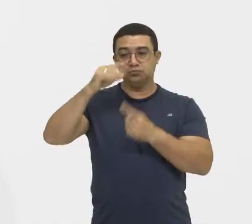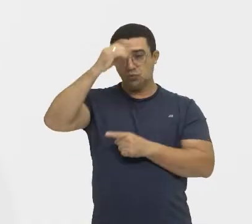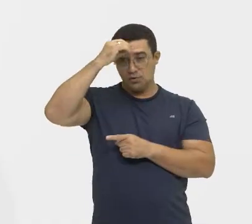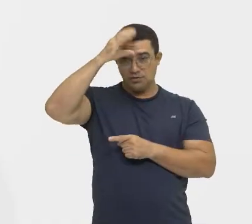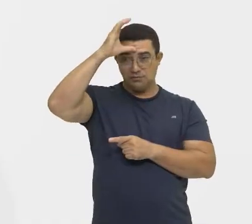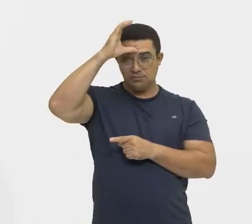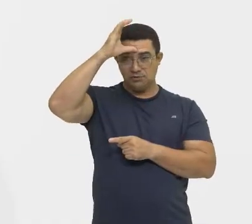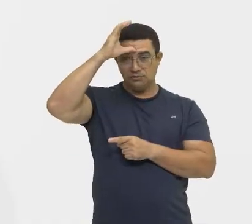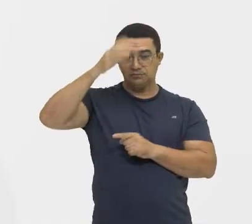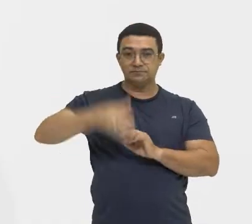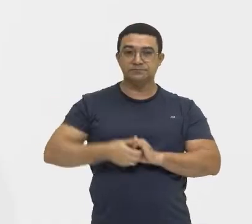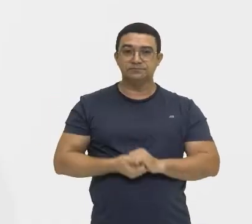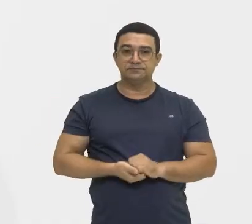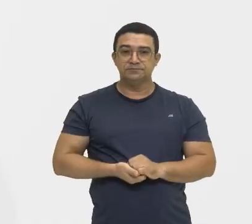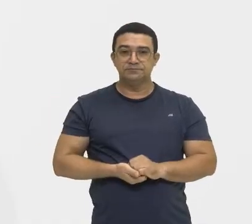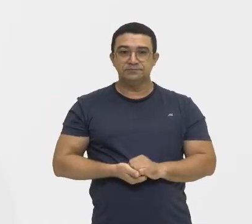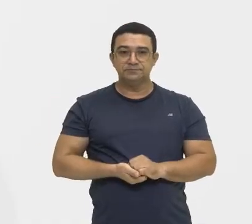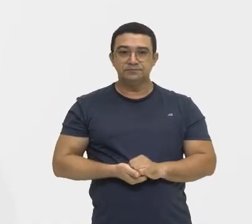aula.